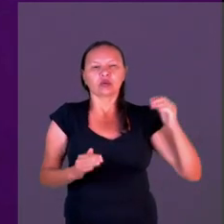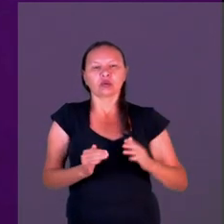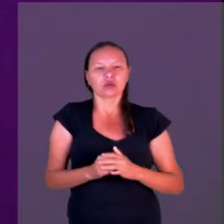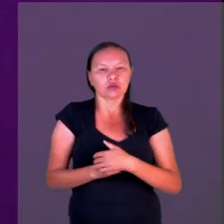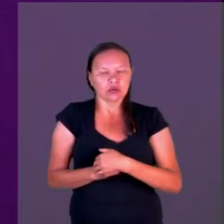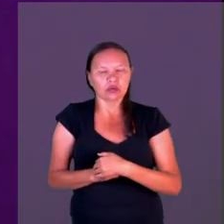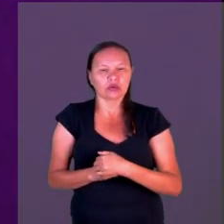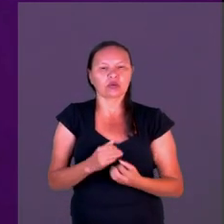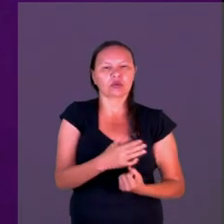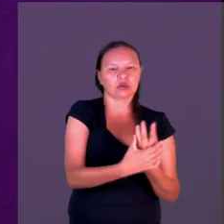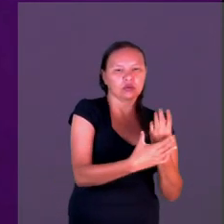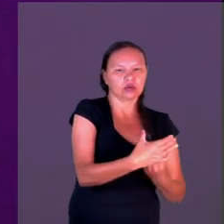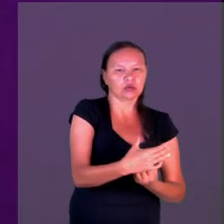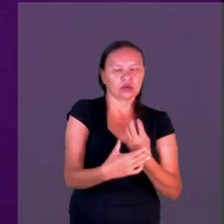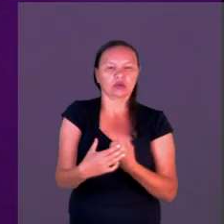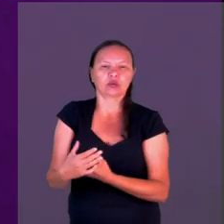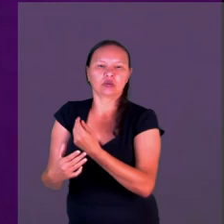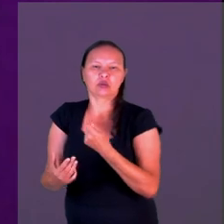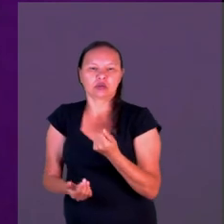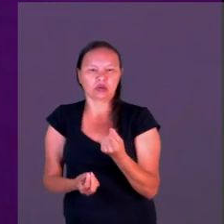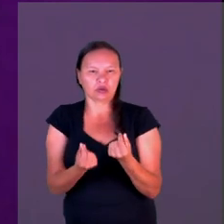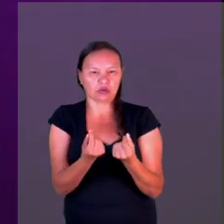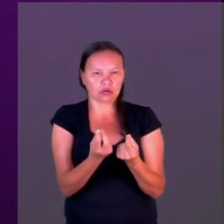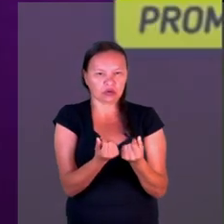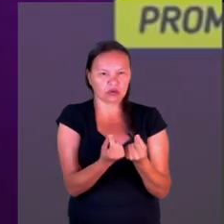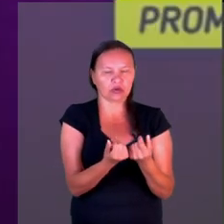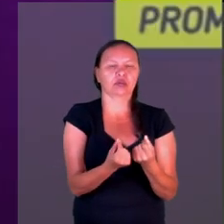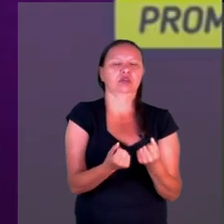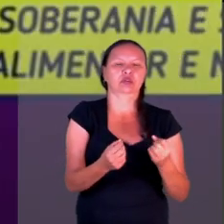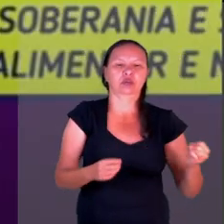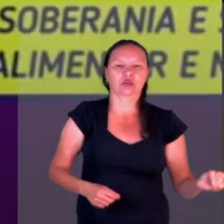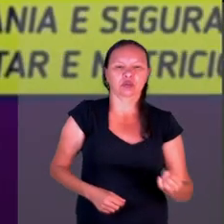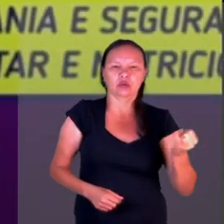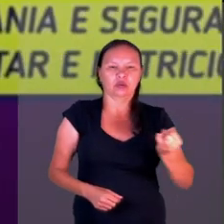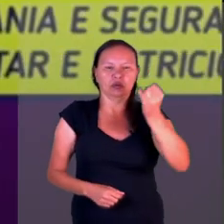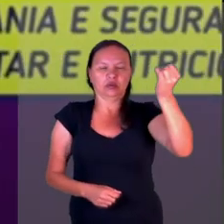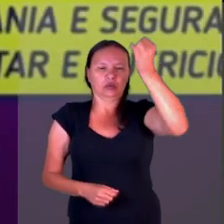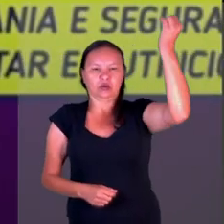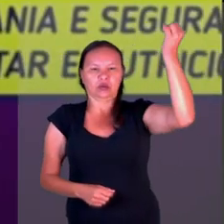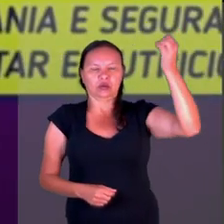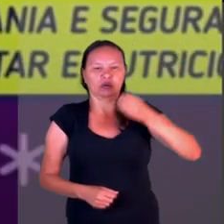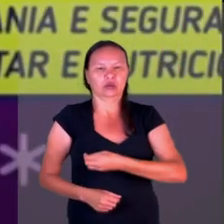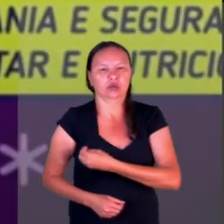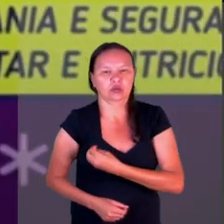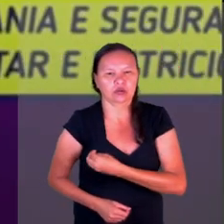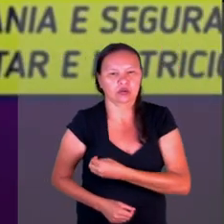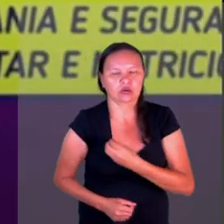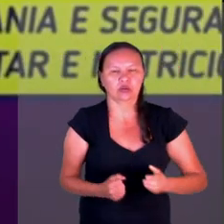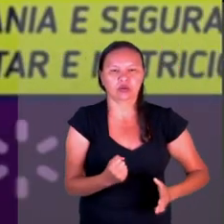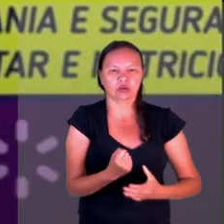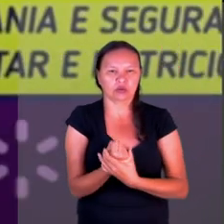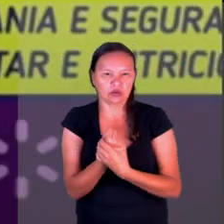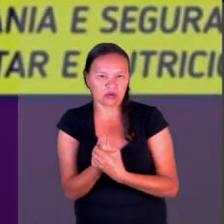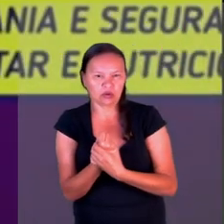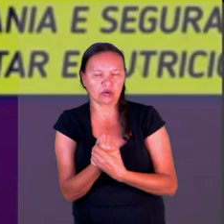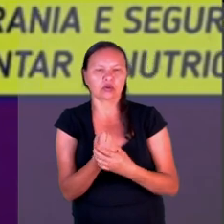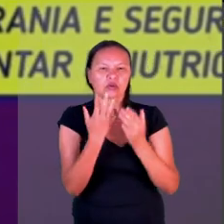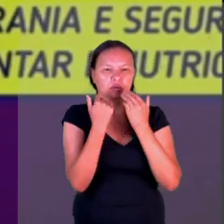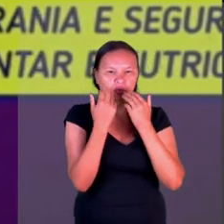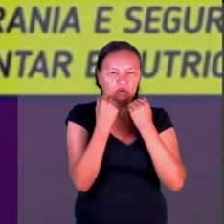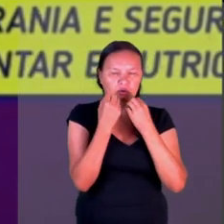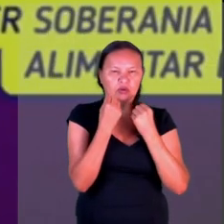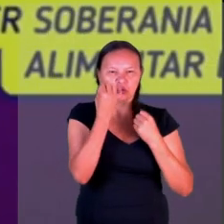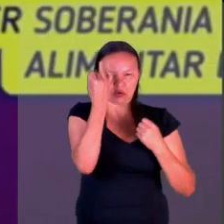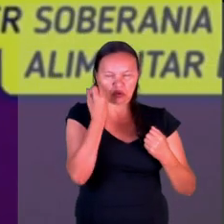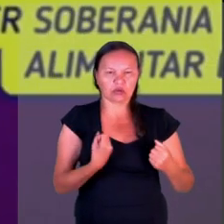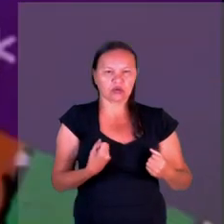ambiente gerando renda e principalmente garantindo a soberania e a segurança alimentar e nutricional desses